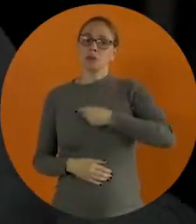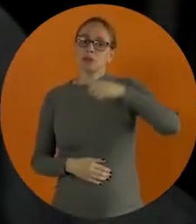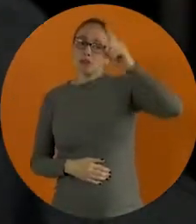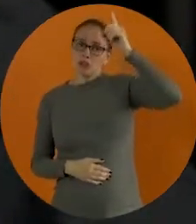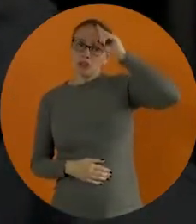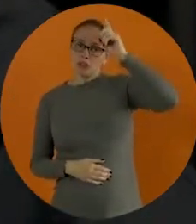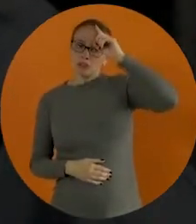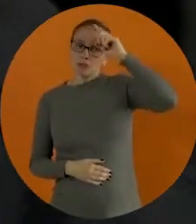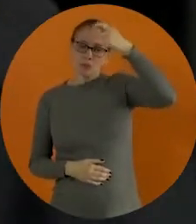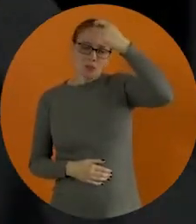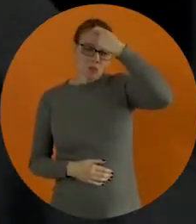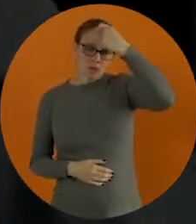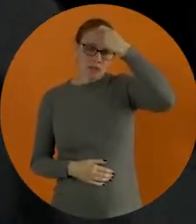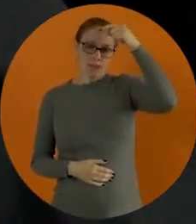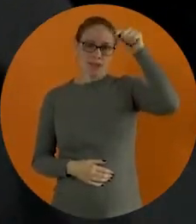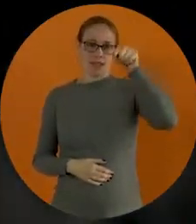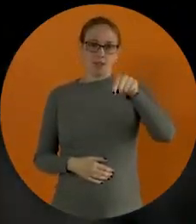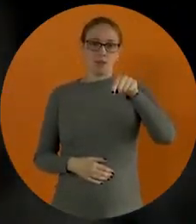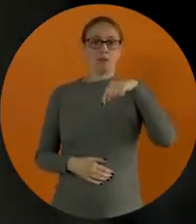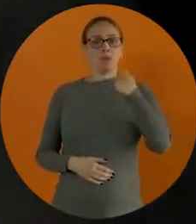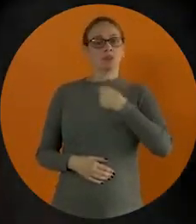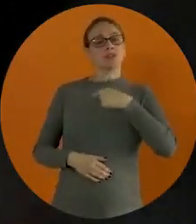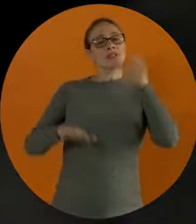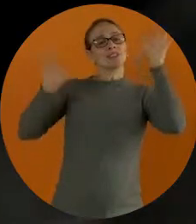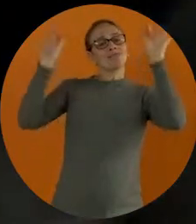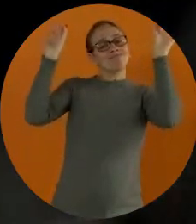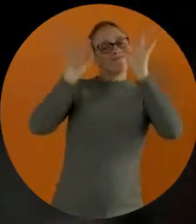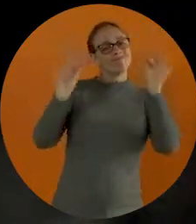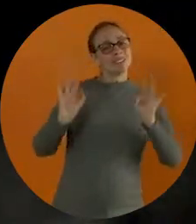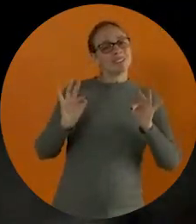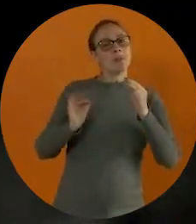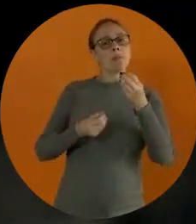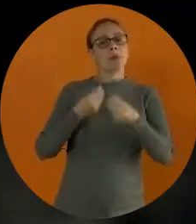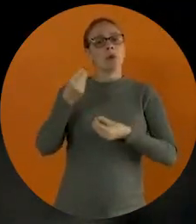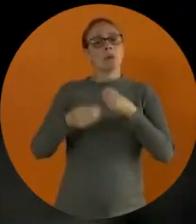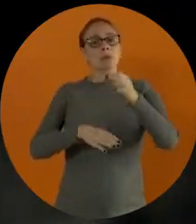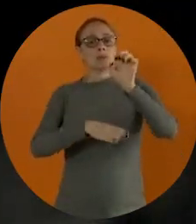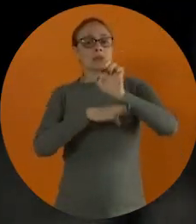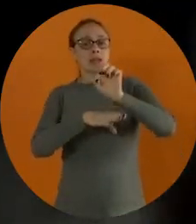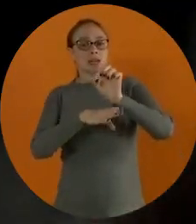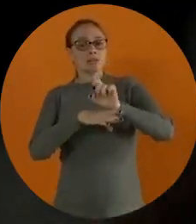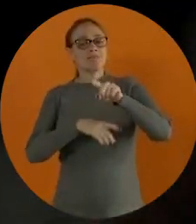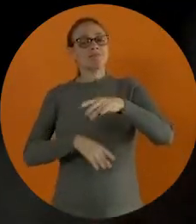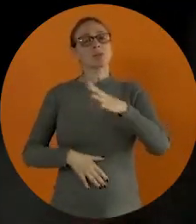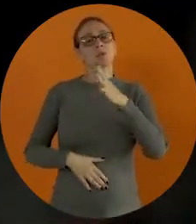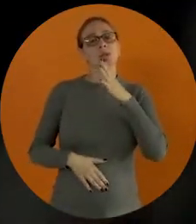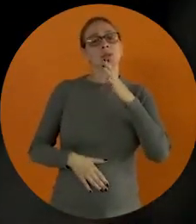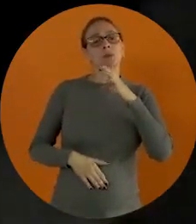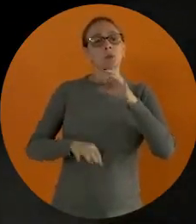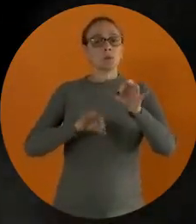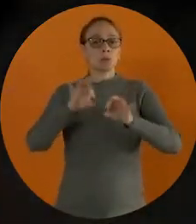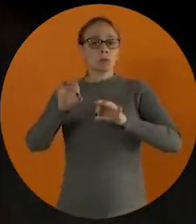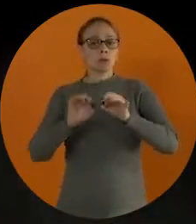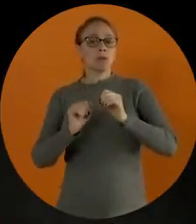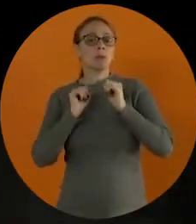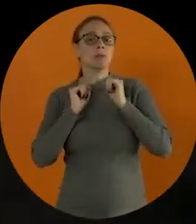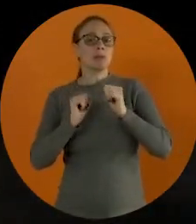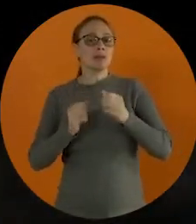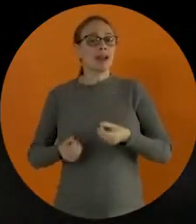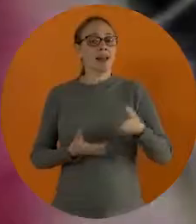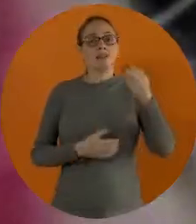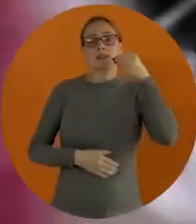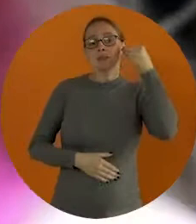dia, né? E essa conscientização é fruto disso. E a gente fica feliz como estado de estar aqui conhecendo o projeto para poder levar essa expertise para os